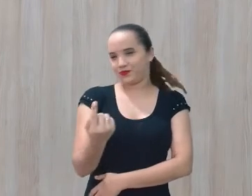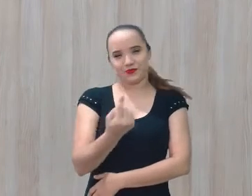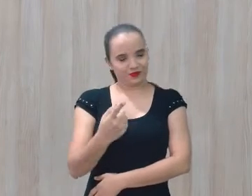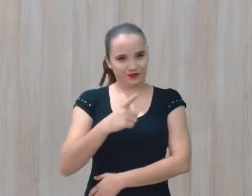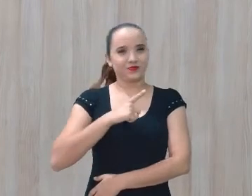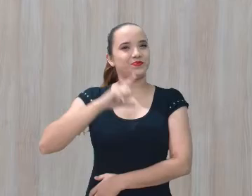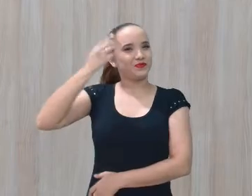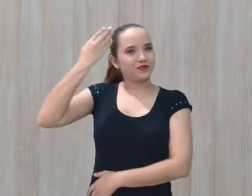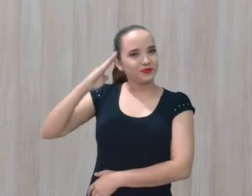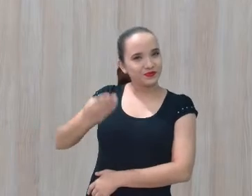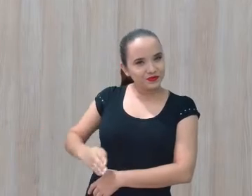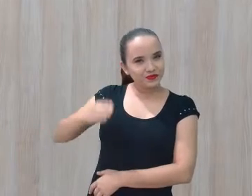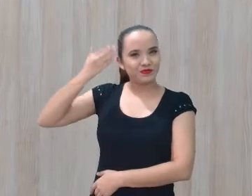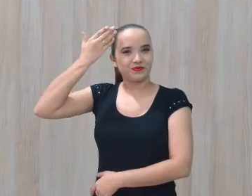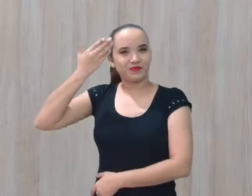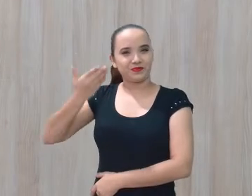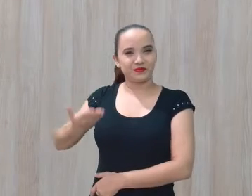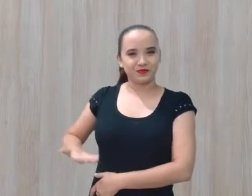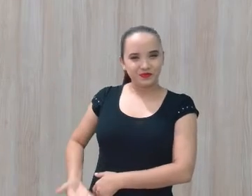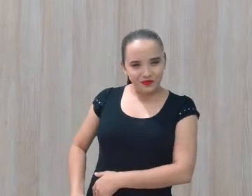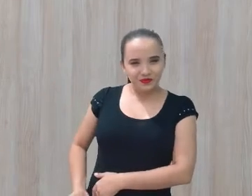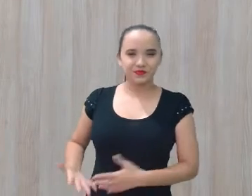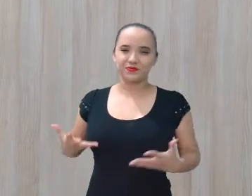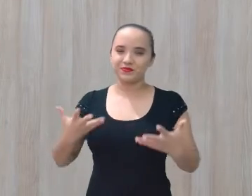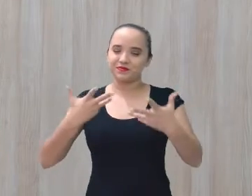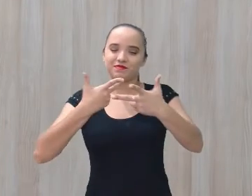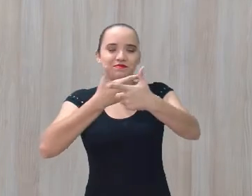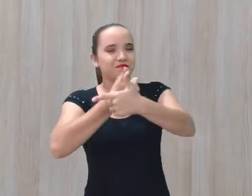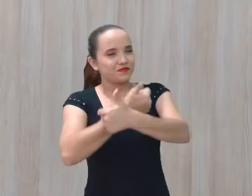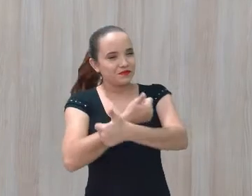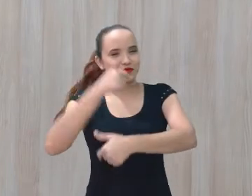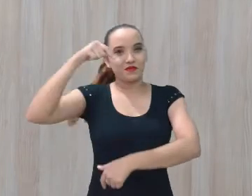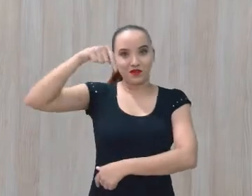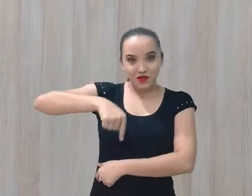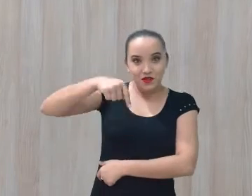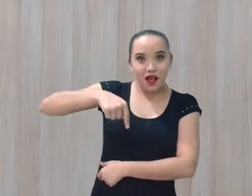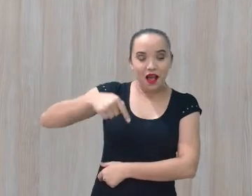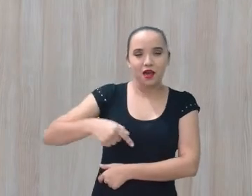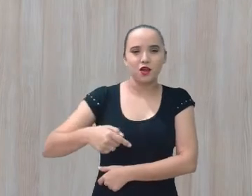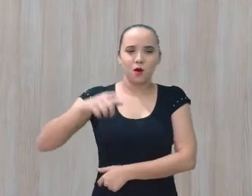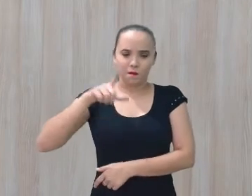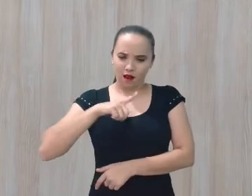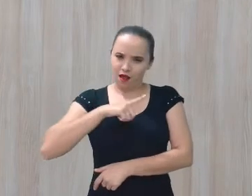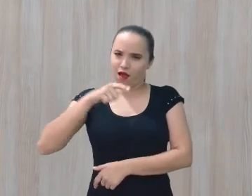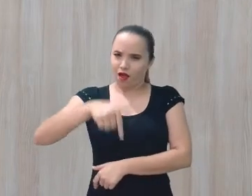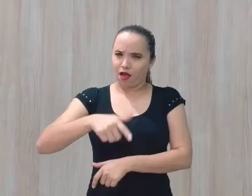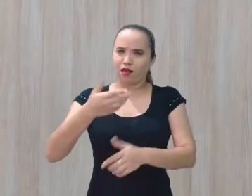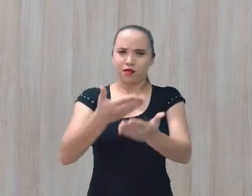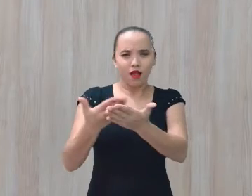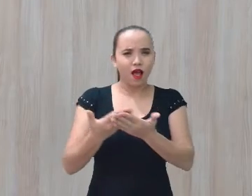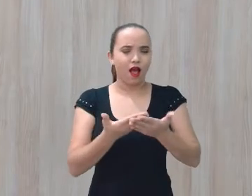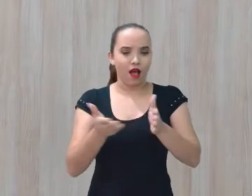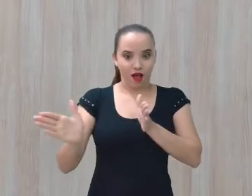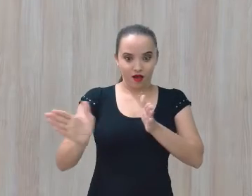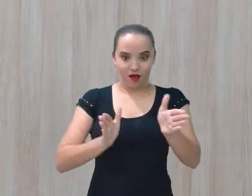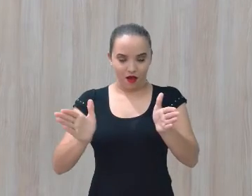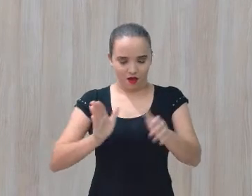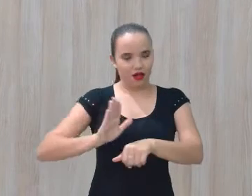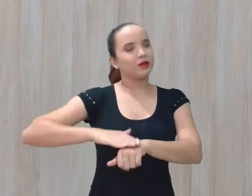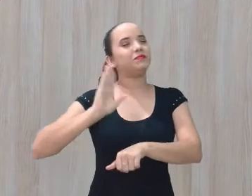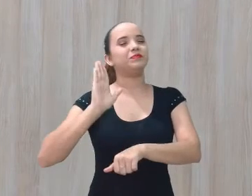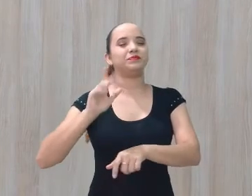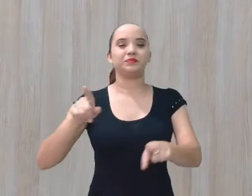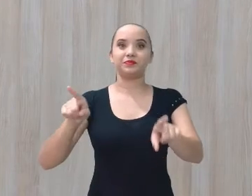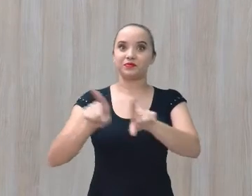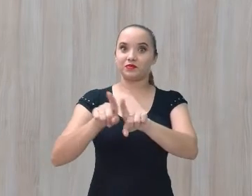tenho Brielle, ela maravilhosa aí para tornar a nossa aula muito mais acessível. Antes